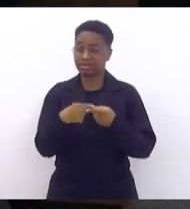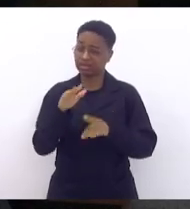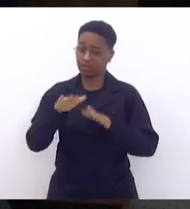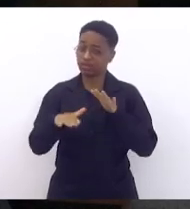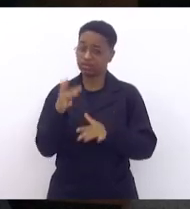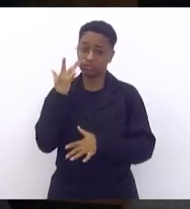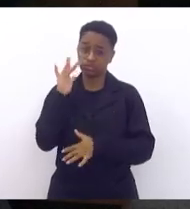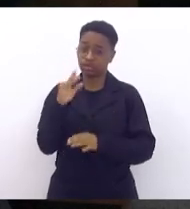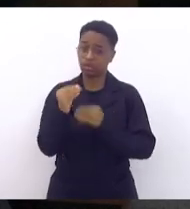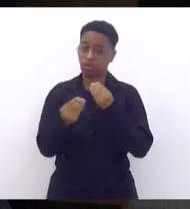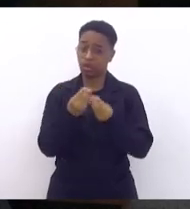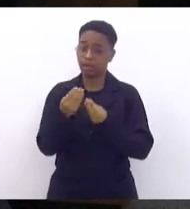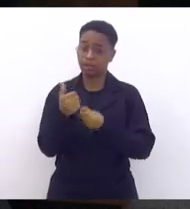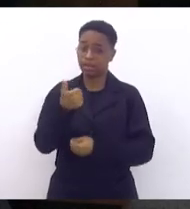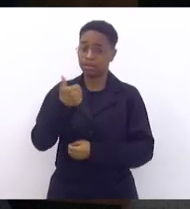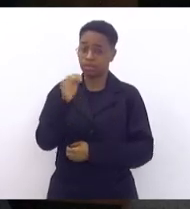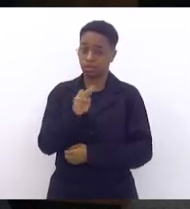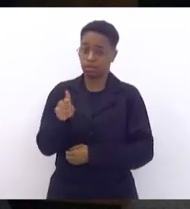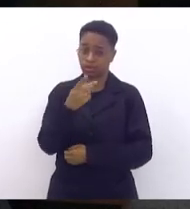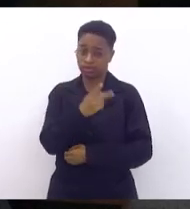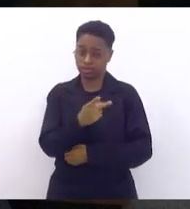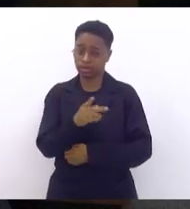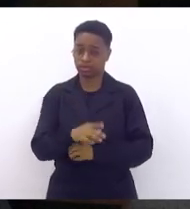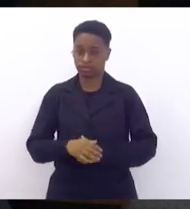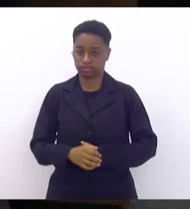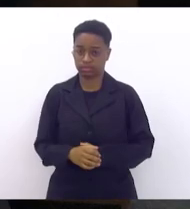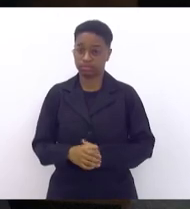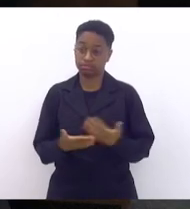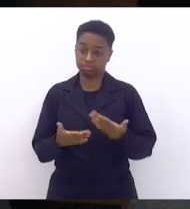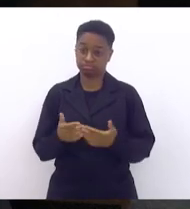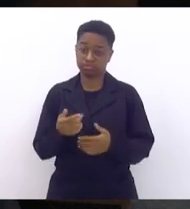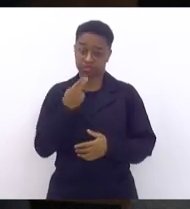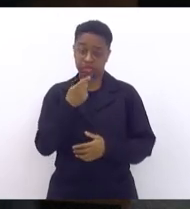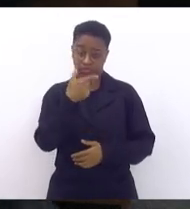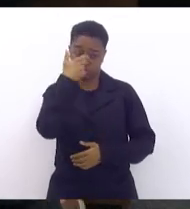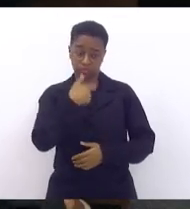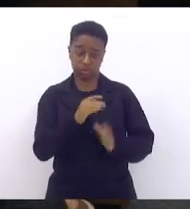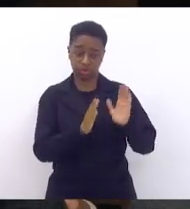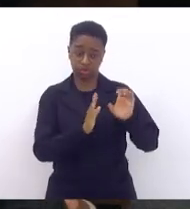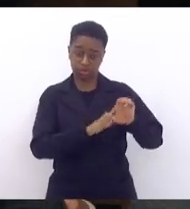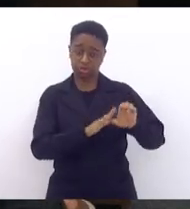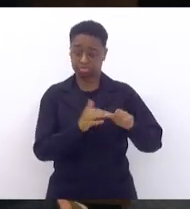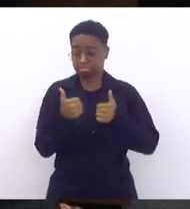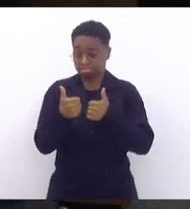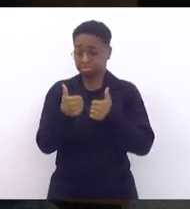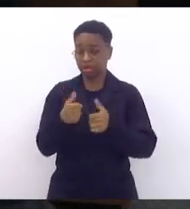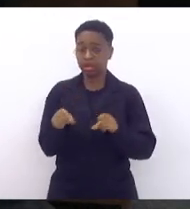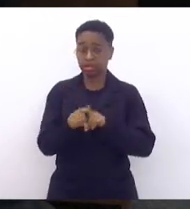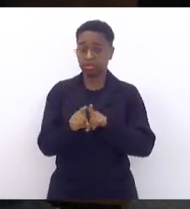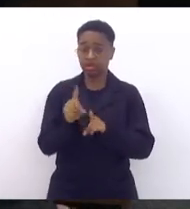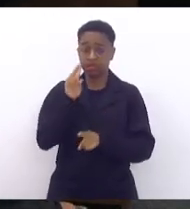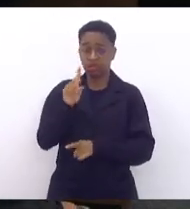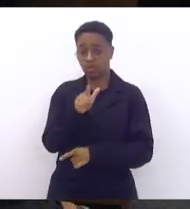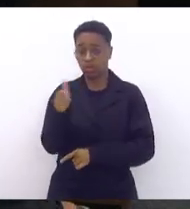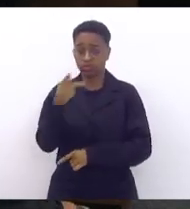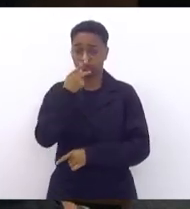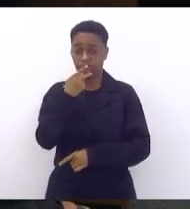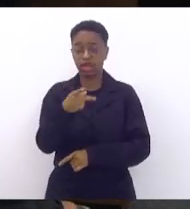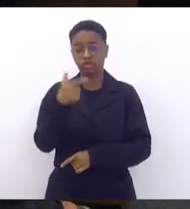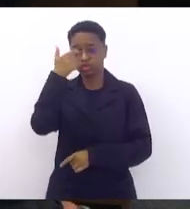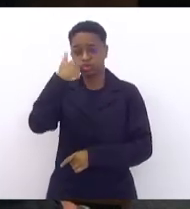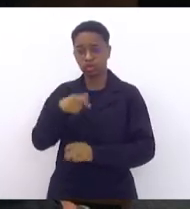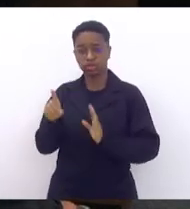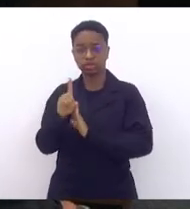saber como é o primeiro nome do Marx. Mas sou de esquerda. Ah, não. como já vi outro dizer, sou de direita,